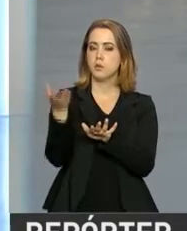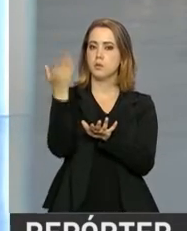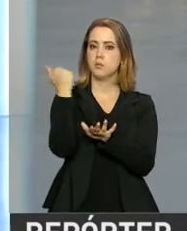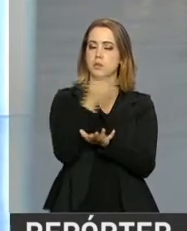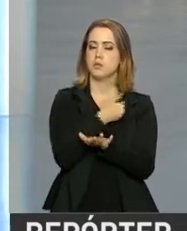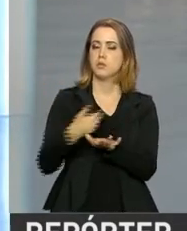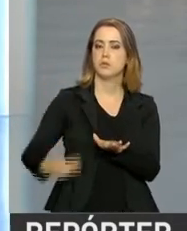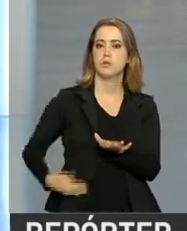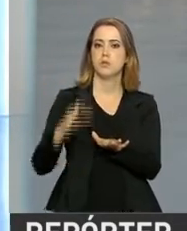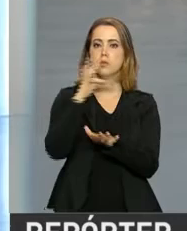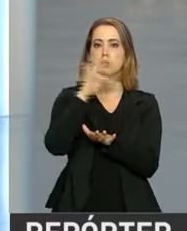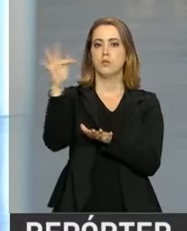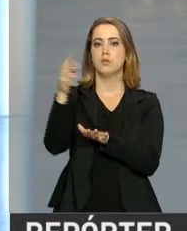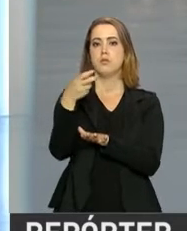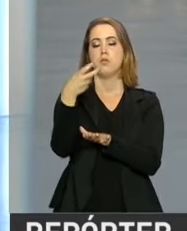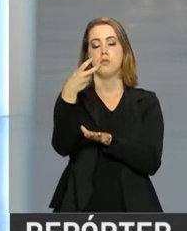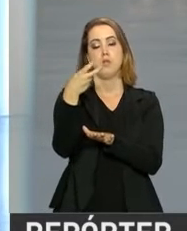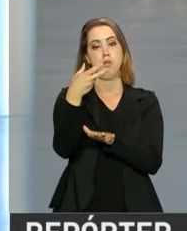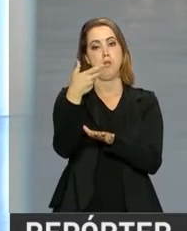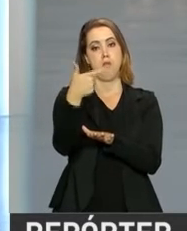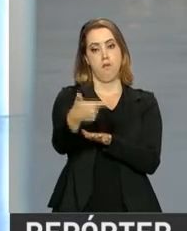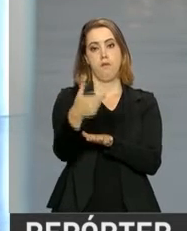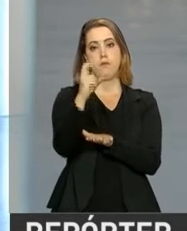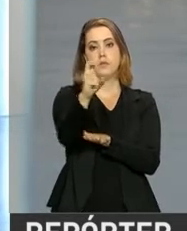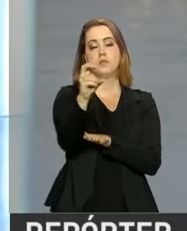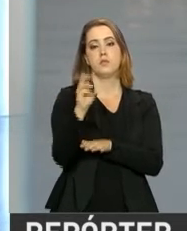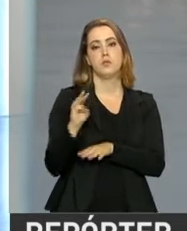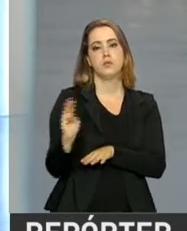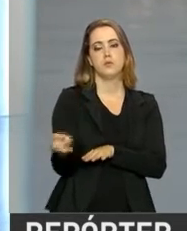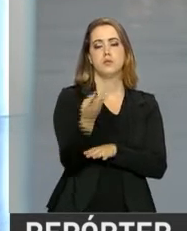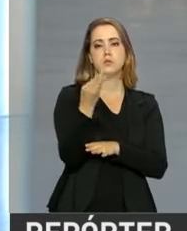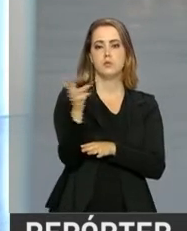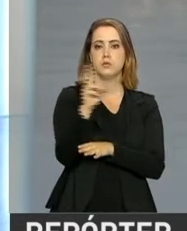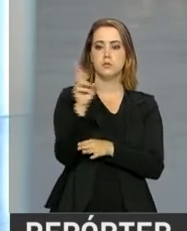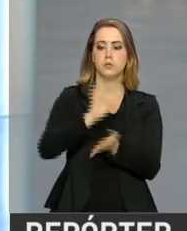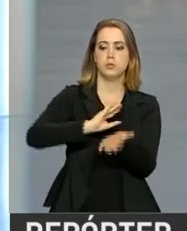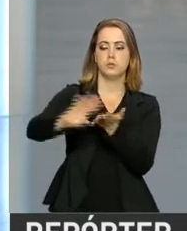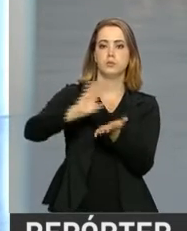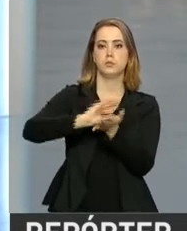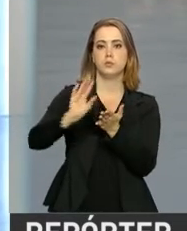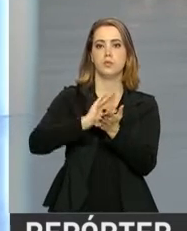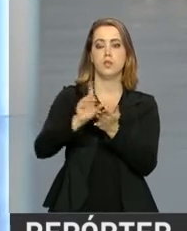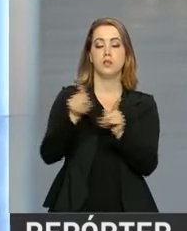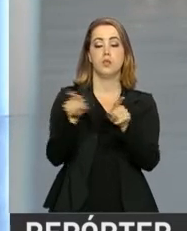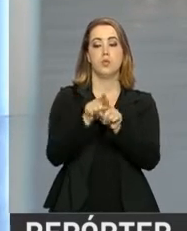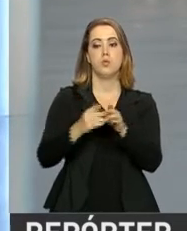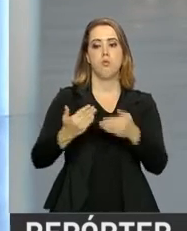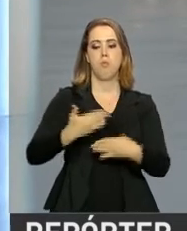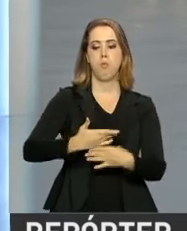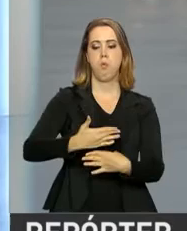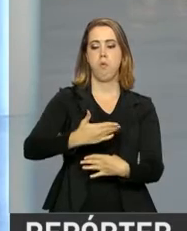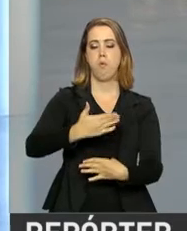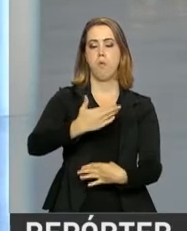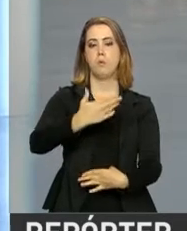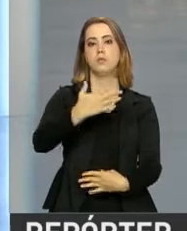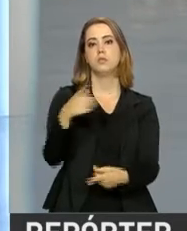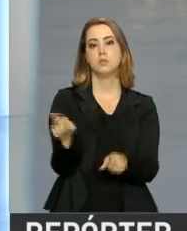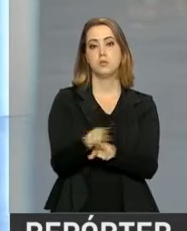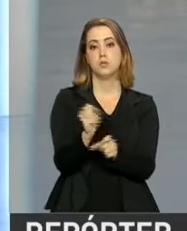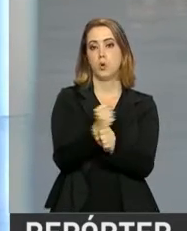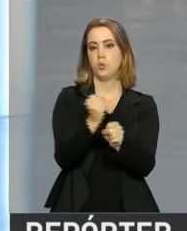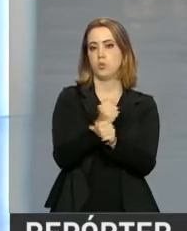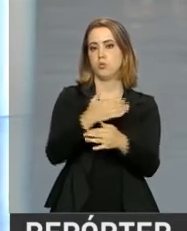federal liberou e 25 milhões de reais para a construção da adutora do agreste em pernambuco que em sua primeira